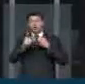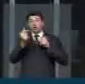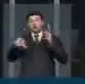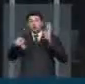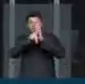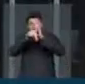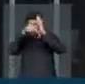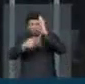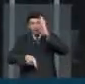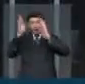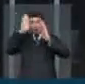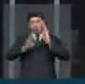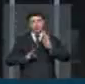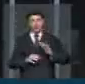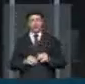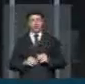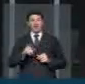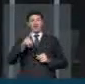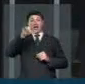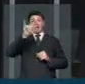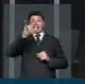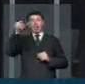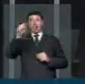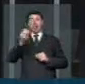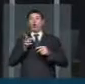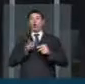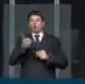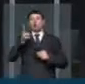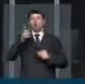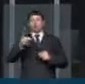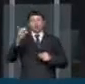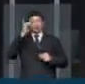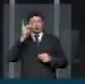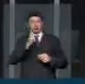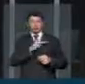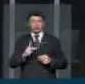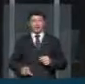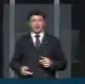riqueza nacional, e os leilões continuam no governo da Dilma.